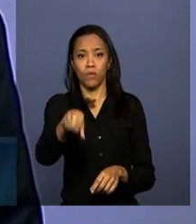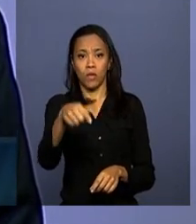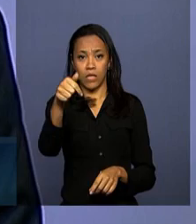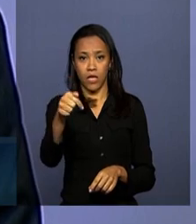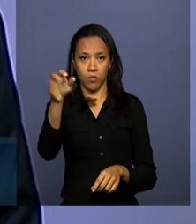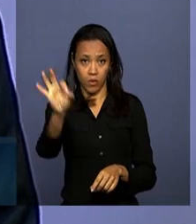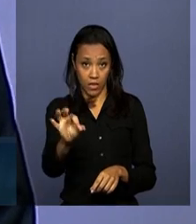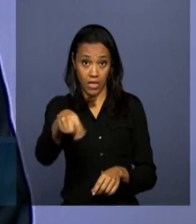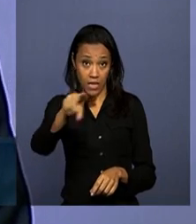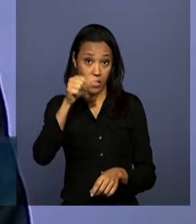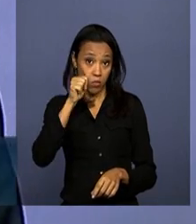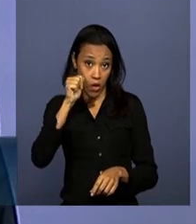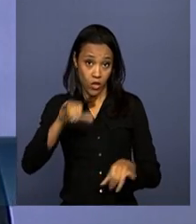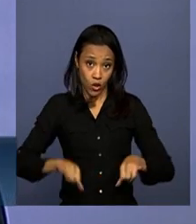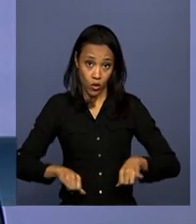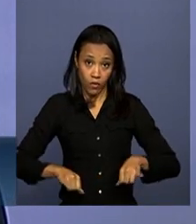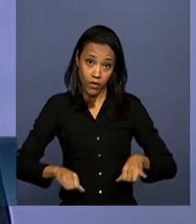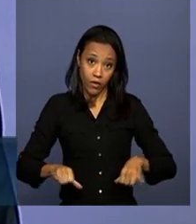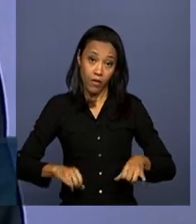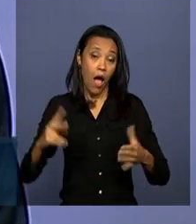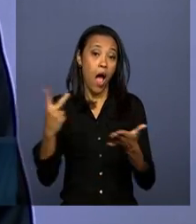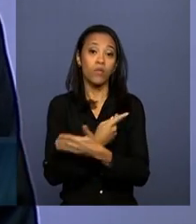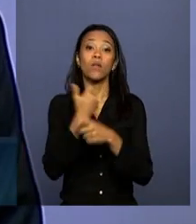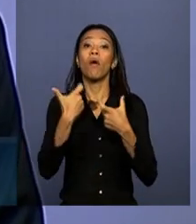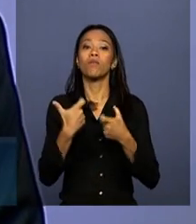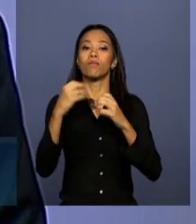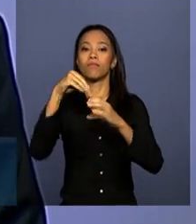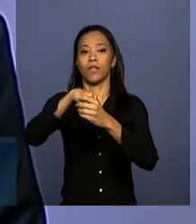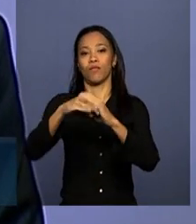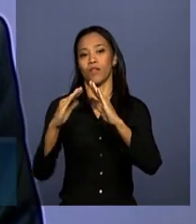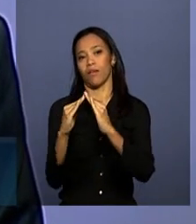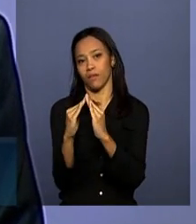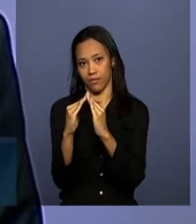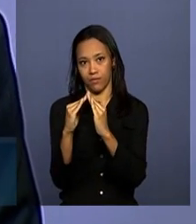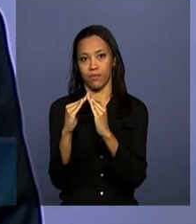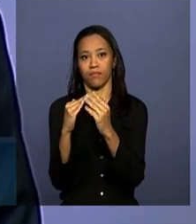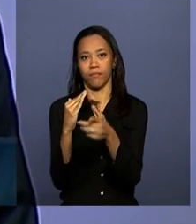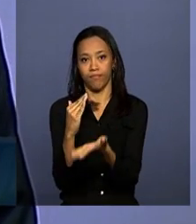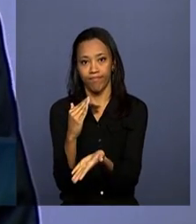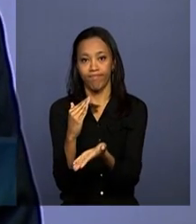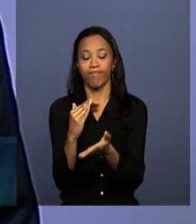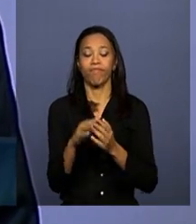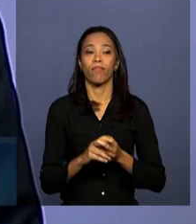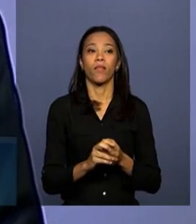62,7% dessas mulheres foram agredidas em suas próprias residências. Né?